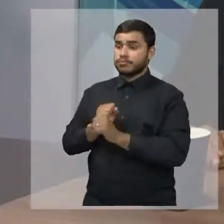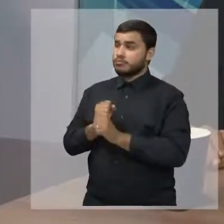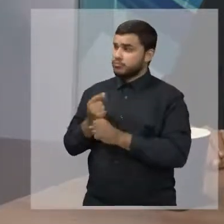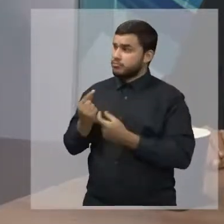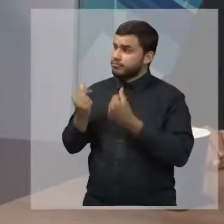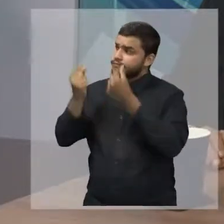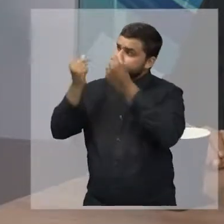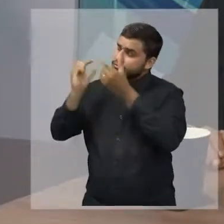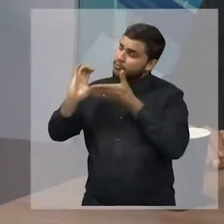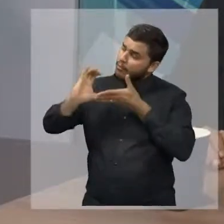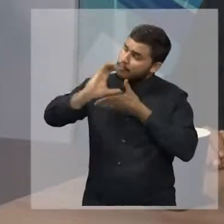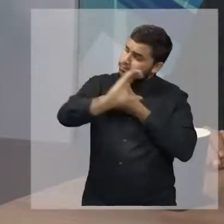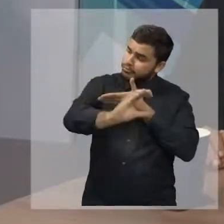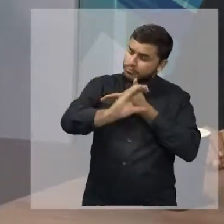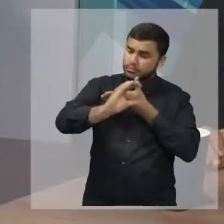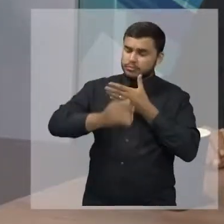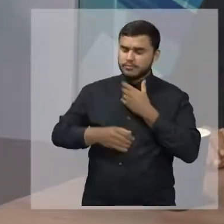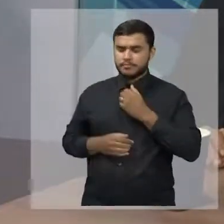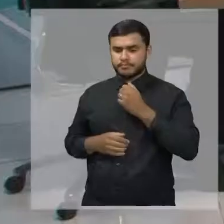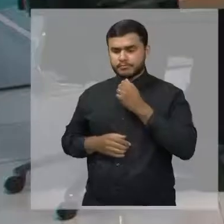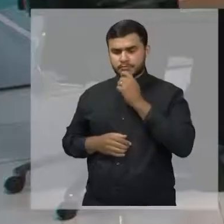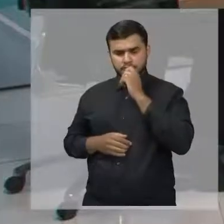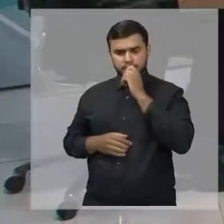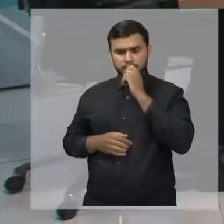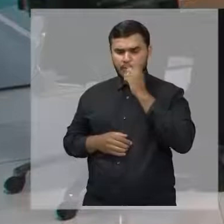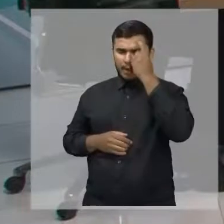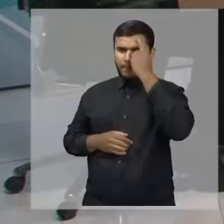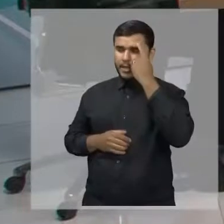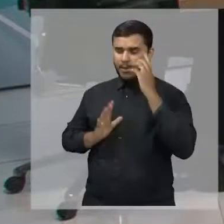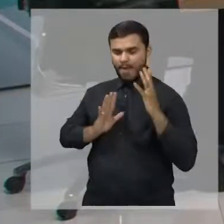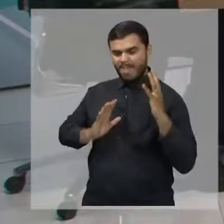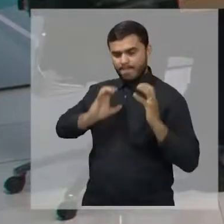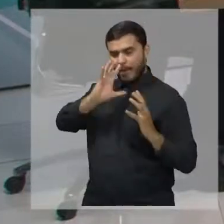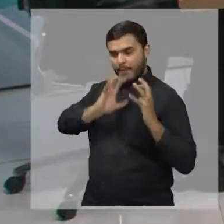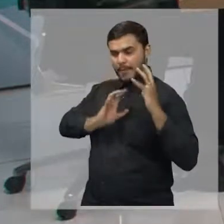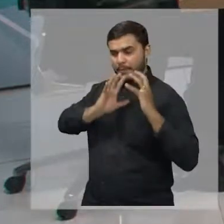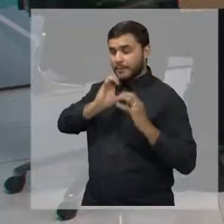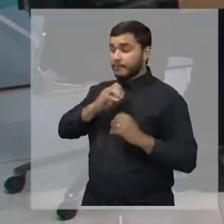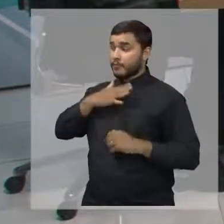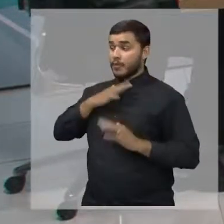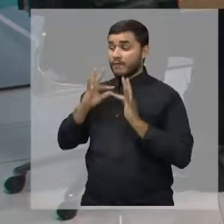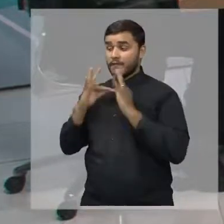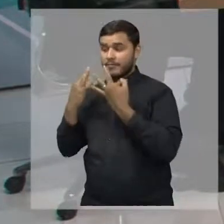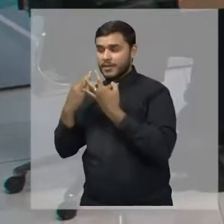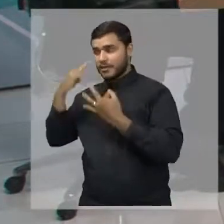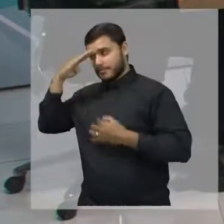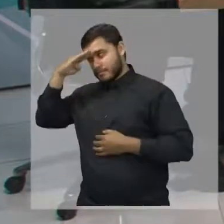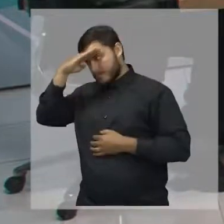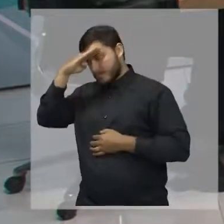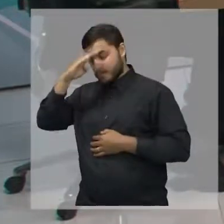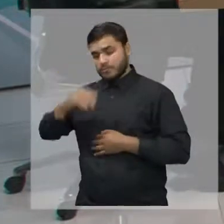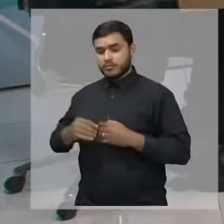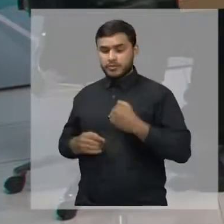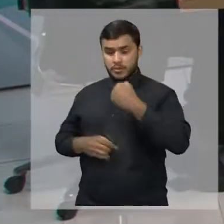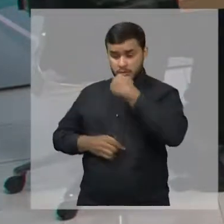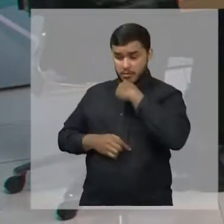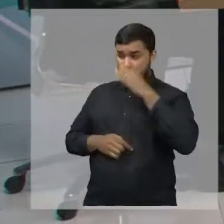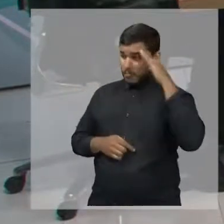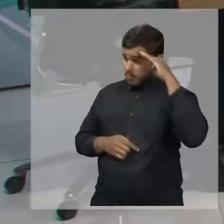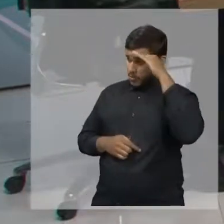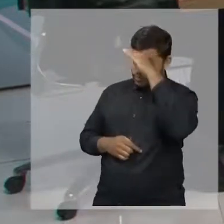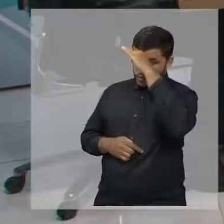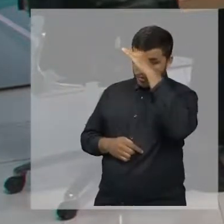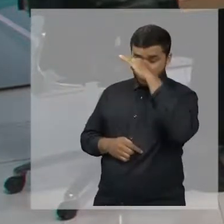justifique, quer dizer, essa briga, essa disputa entre a família do presidente, o próprio presidente e a